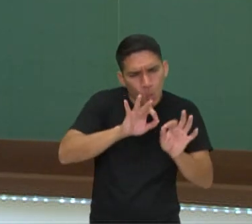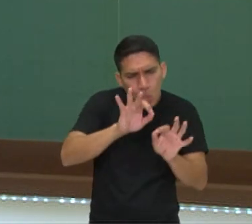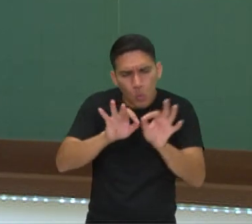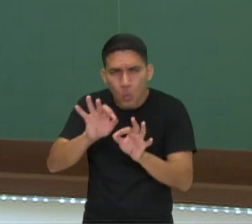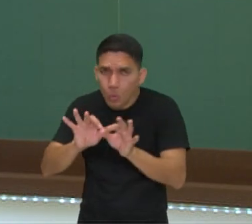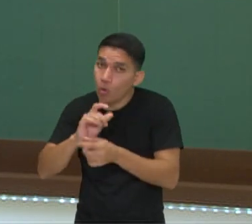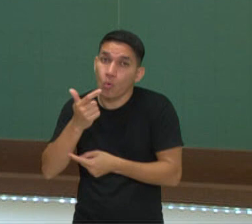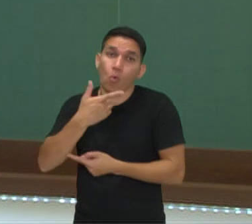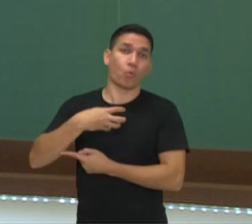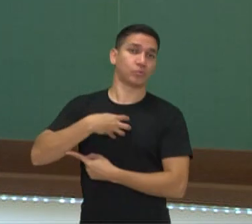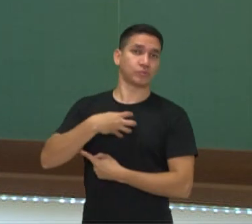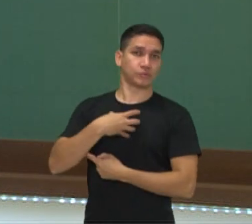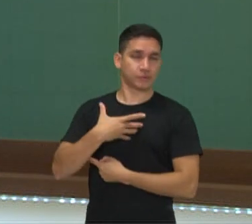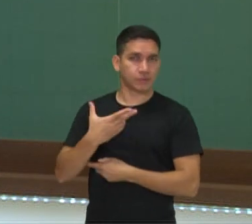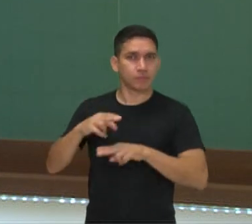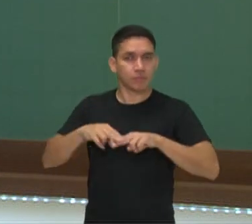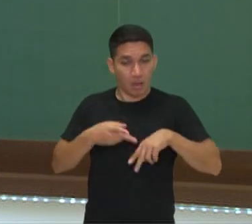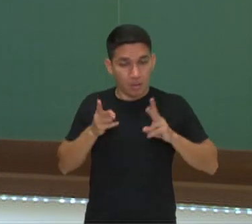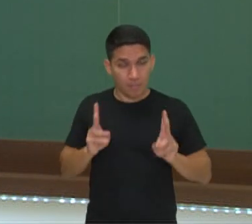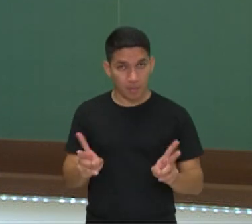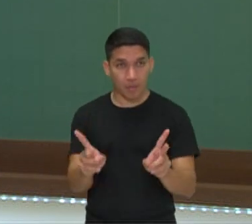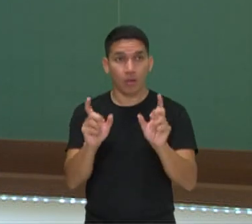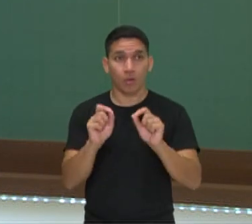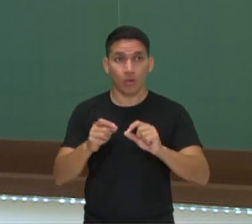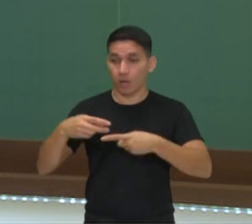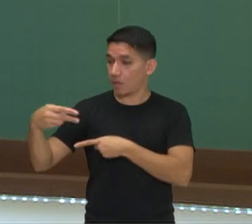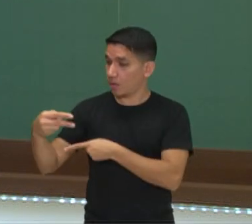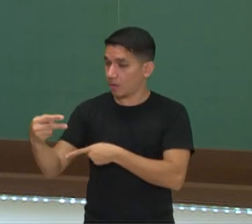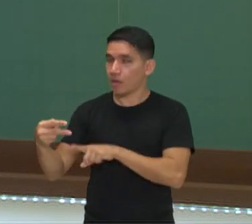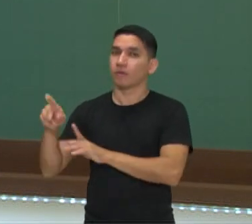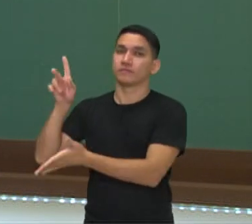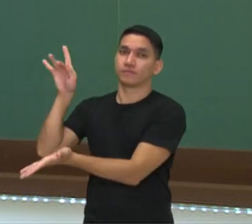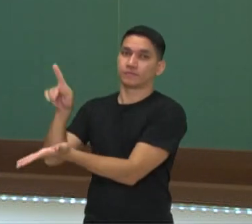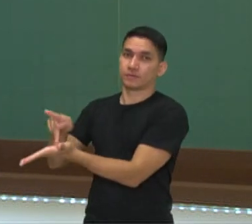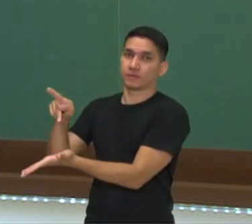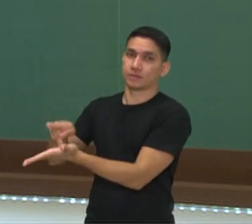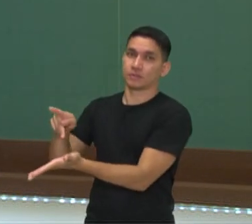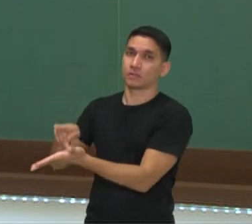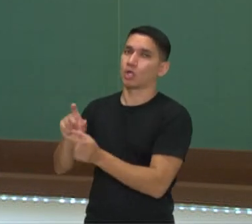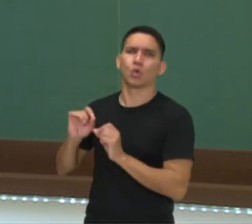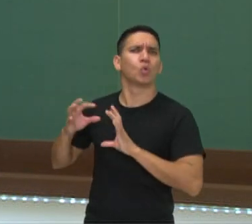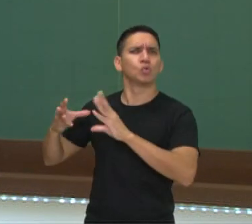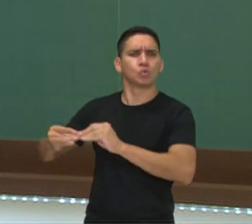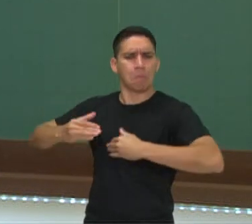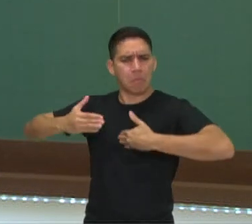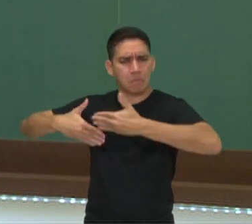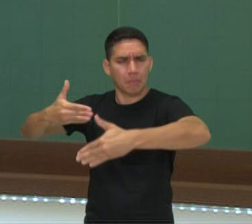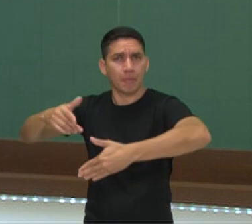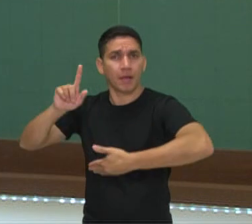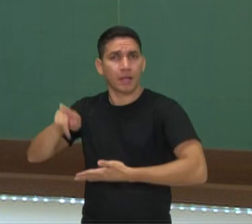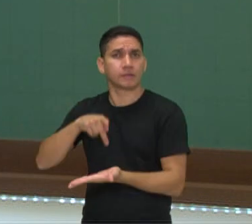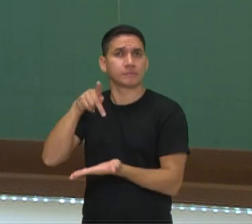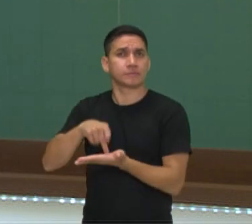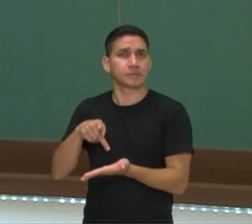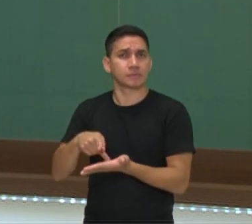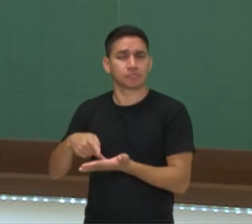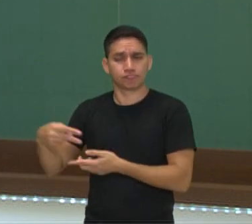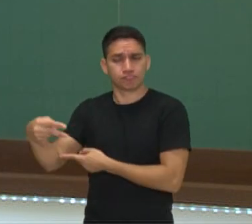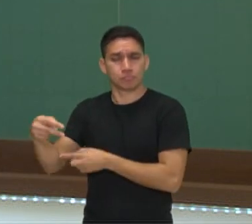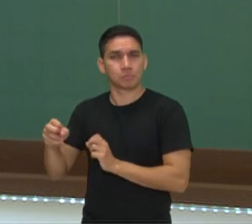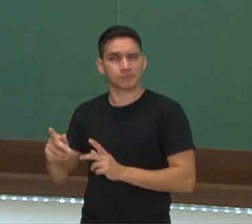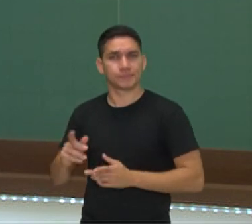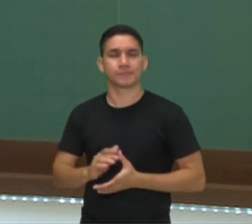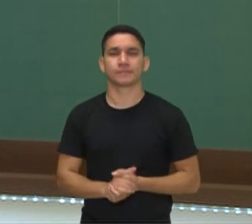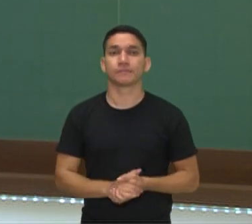ela de outra forma, mantendo essa igualdade verdadeira. Todos os passos que fomos fazendo manteve a igualdade,